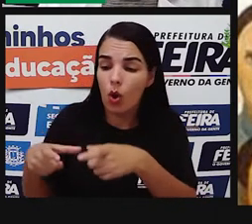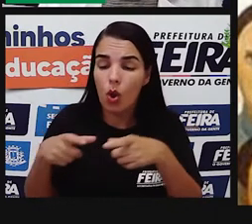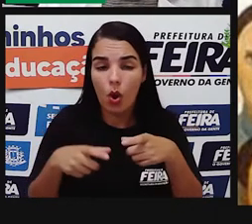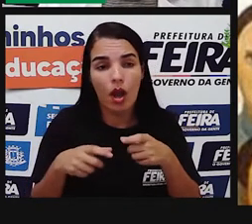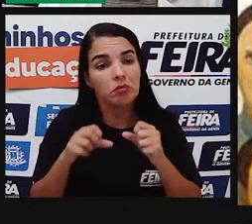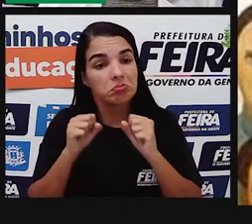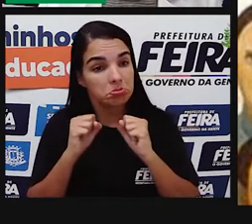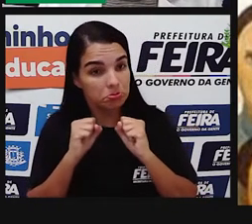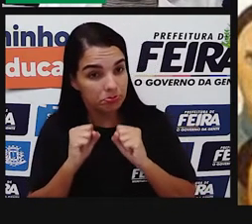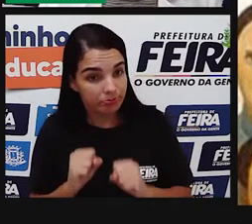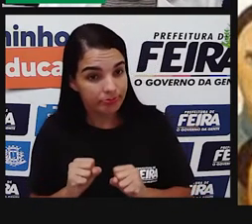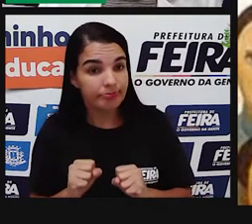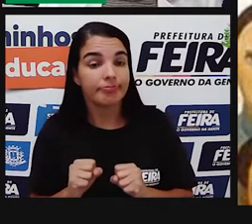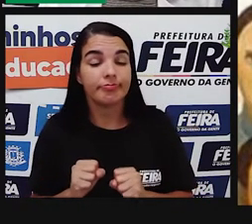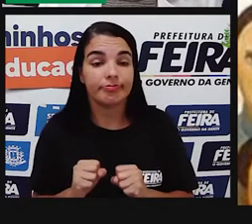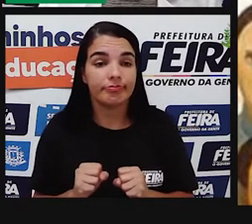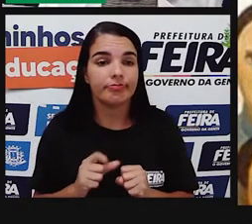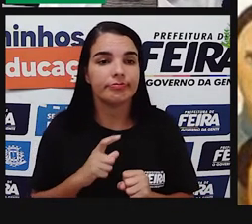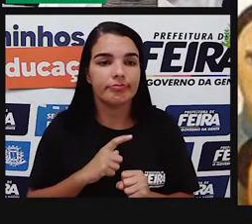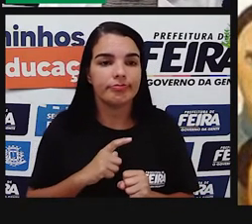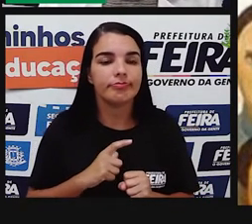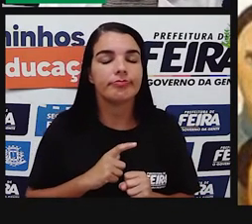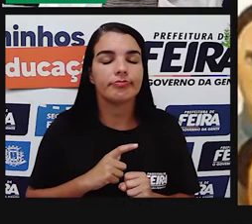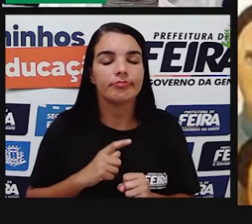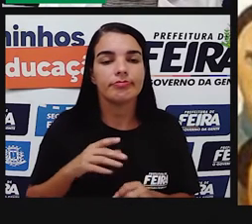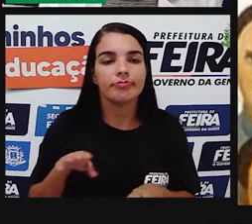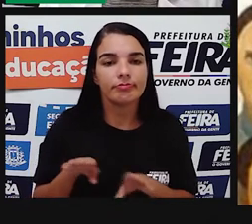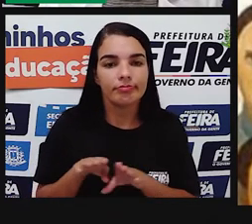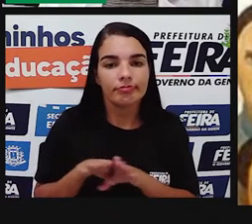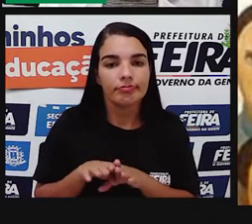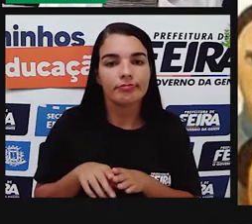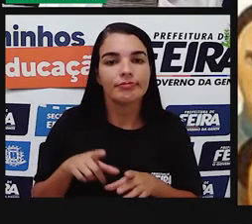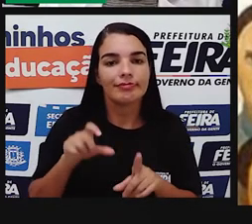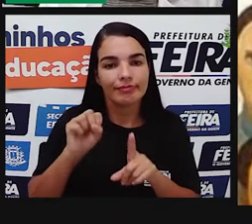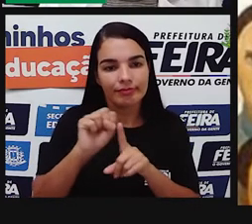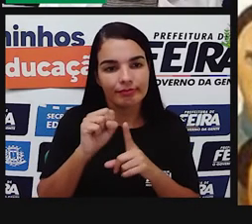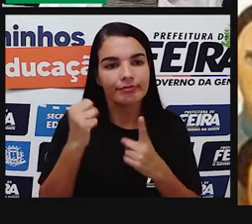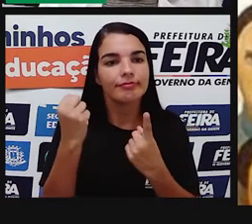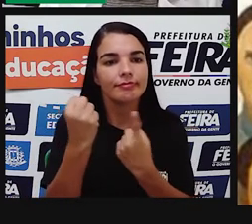pode ser levado em consideração quanto a esse tipo de variante.